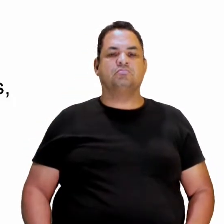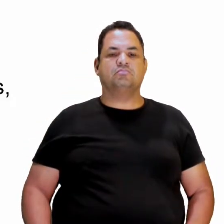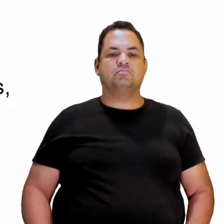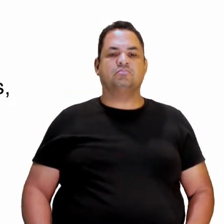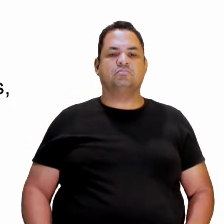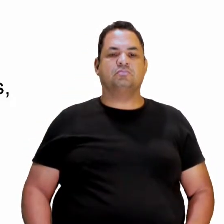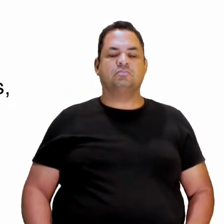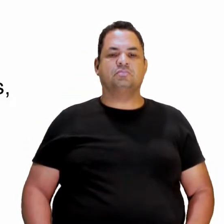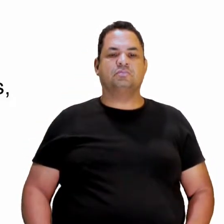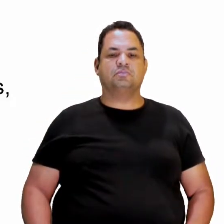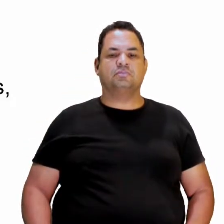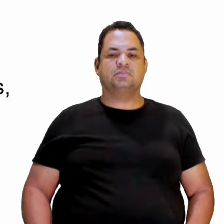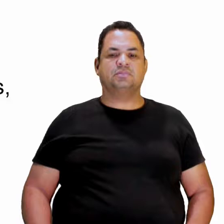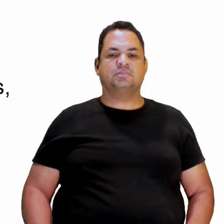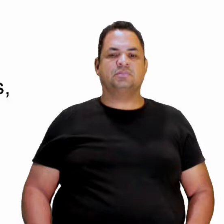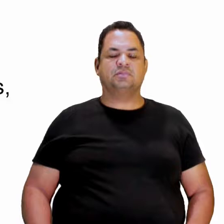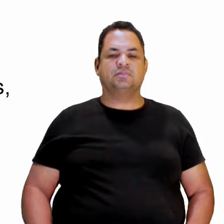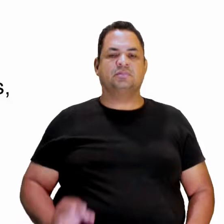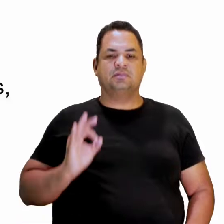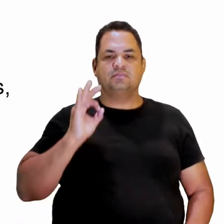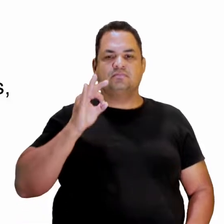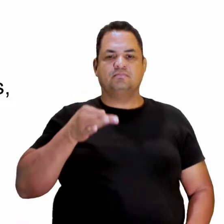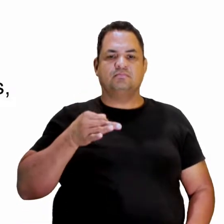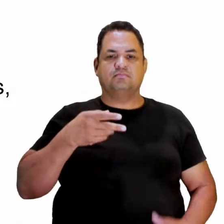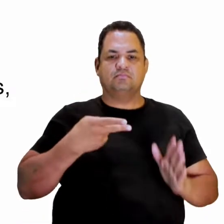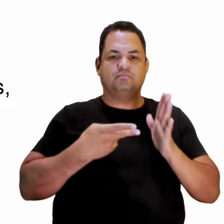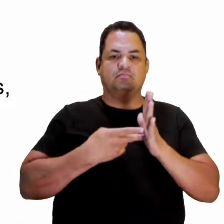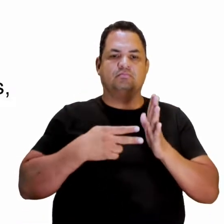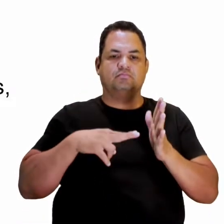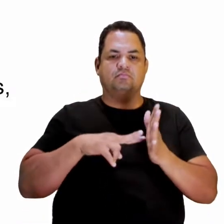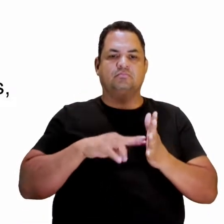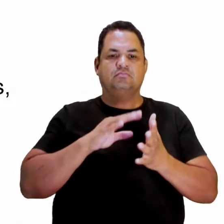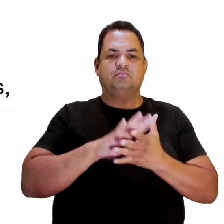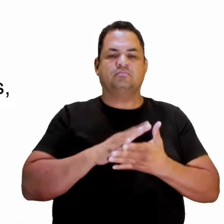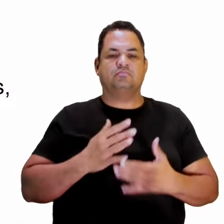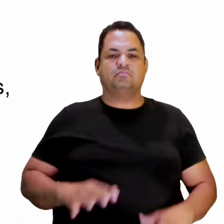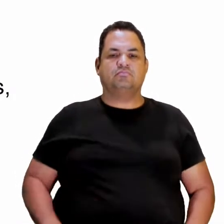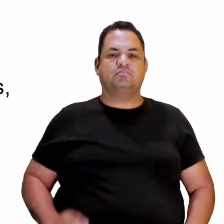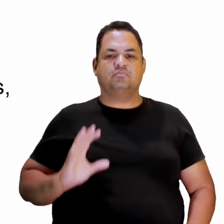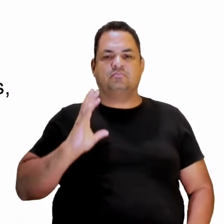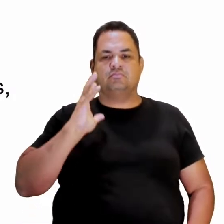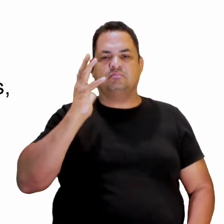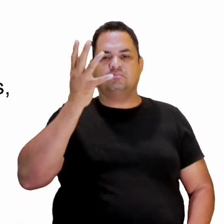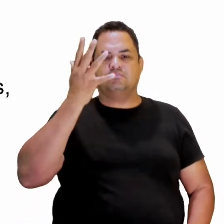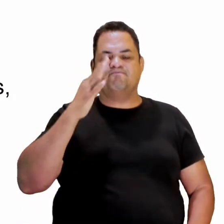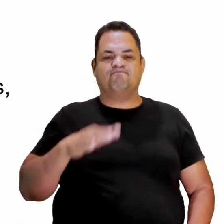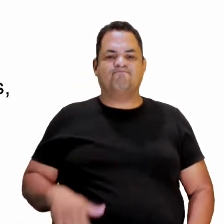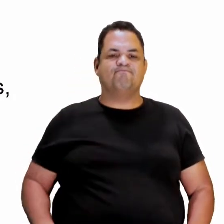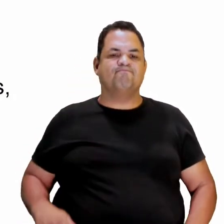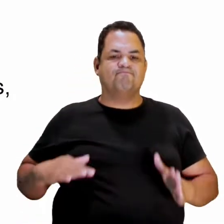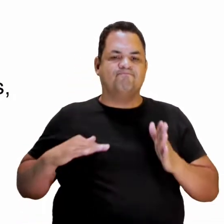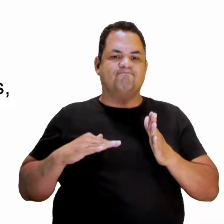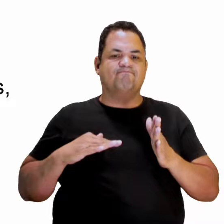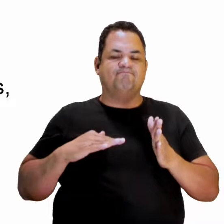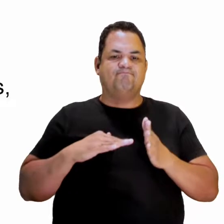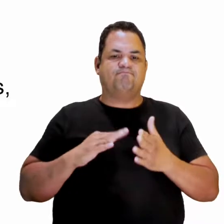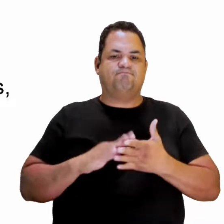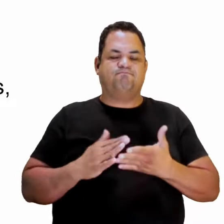extreme weather, certo? Que significa o clima extremo.